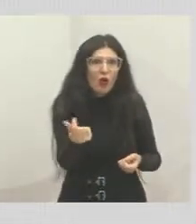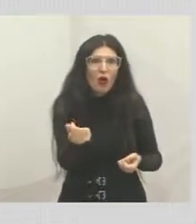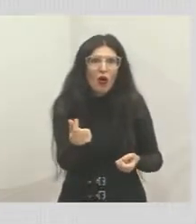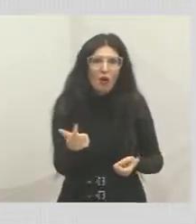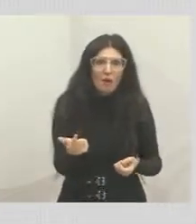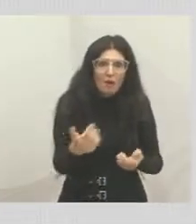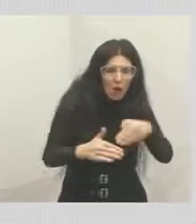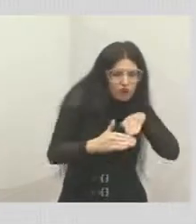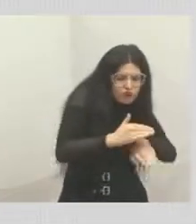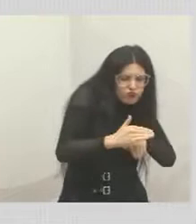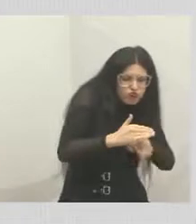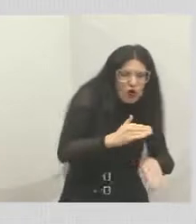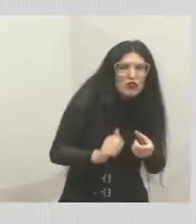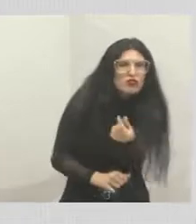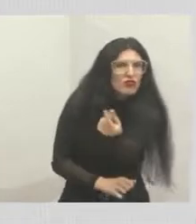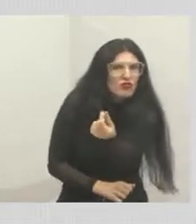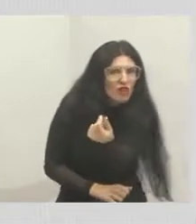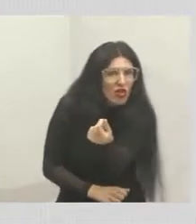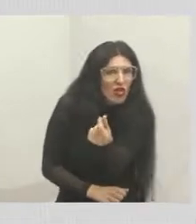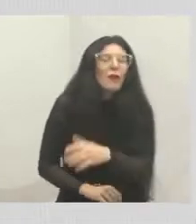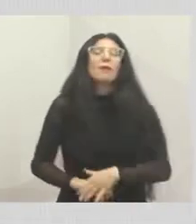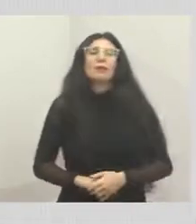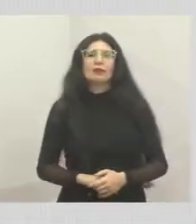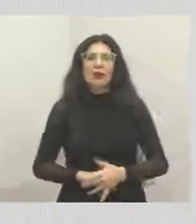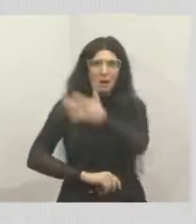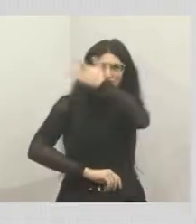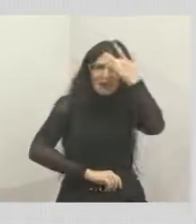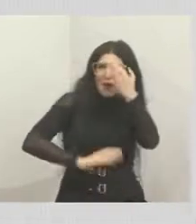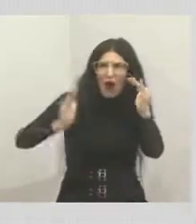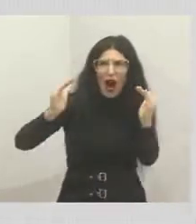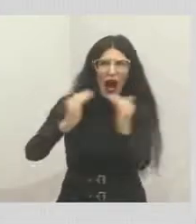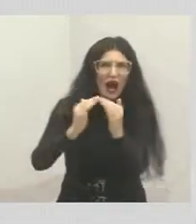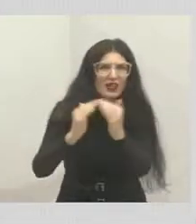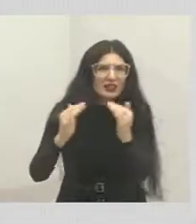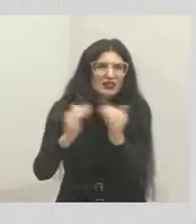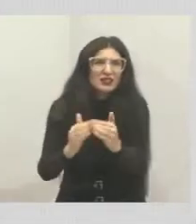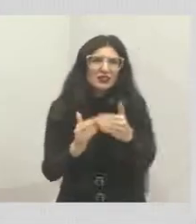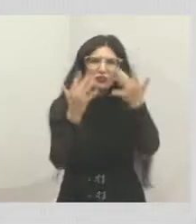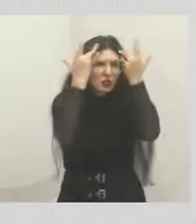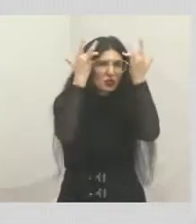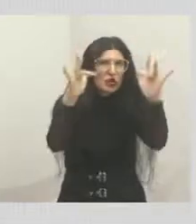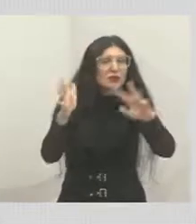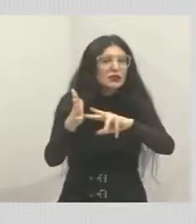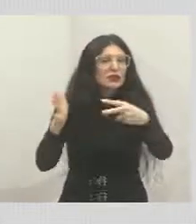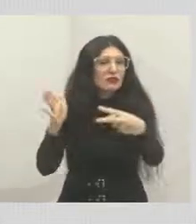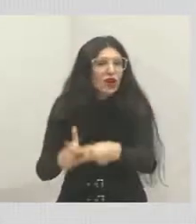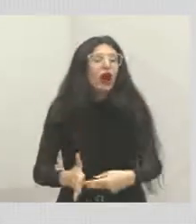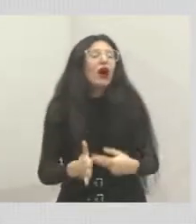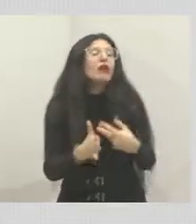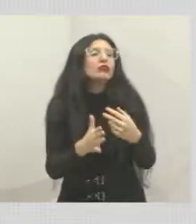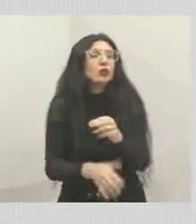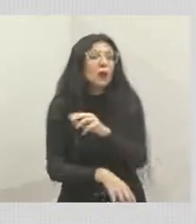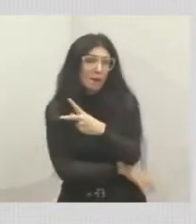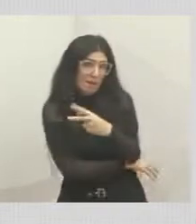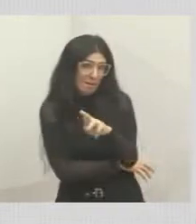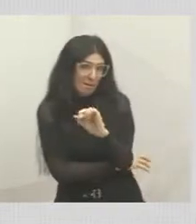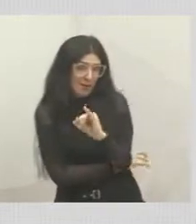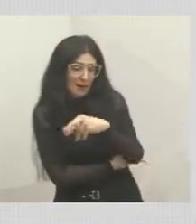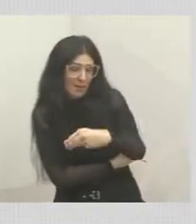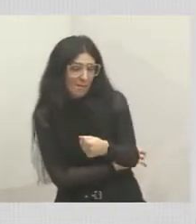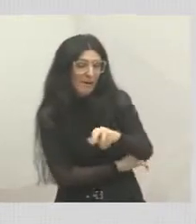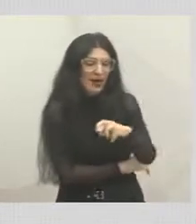23.749. Para aqueles que estão em casa e às vezes não entendem esta palavra resultado primário, vou dar um